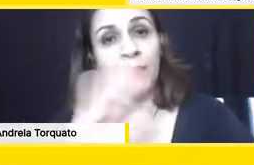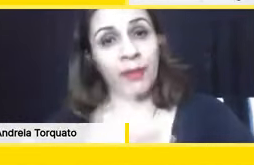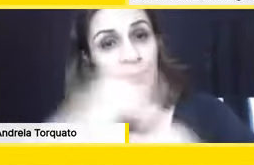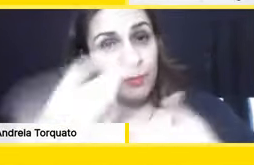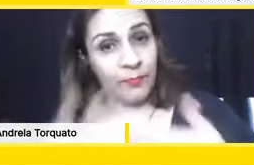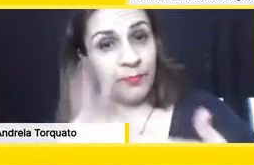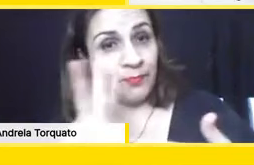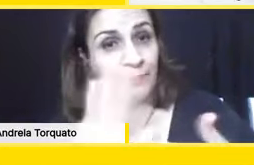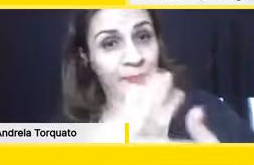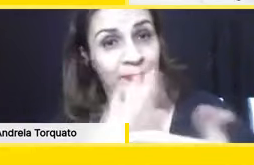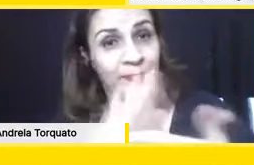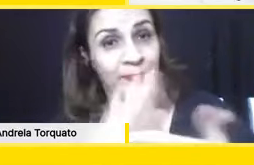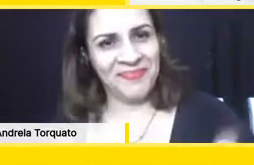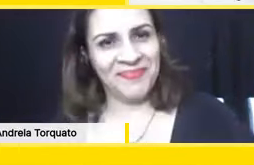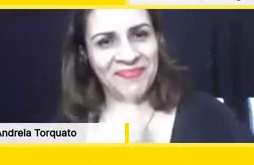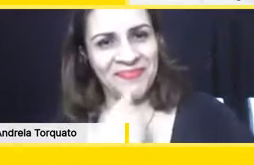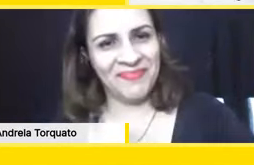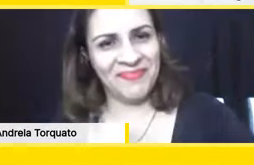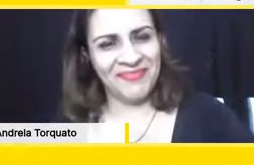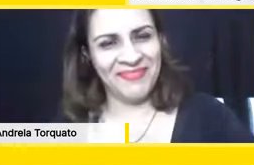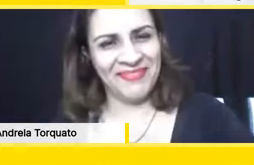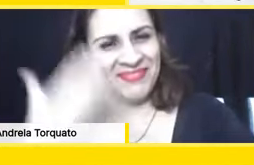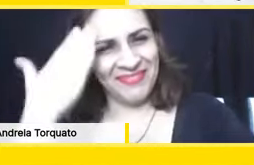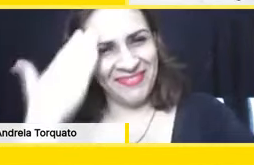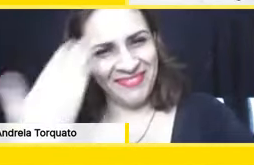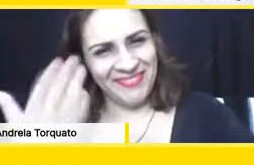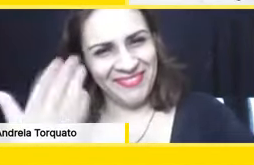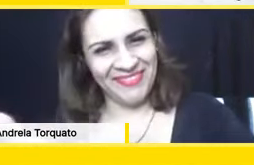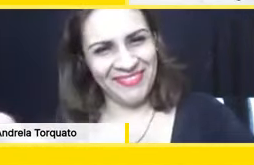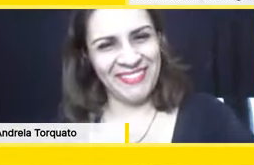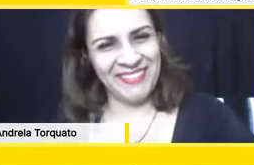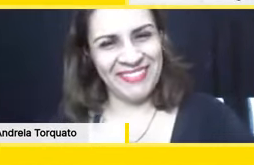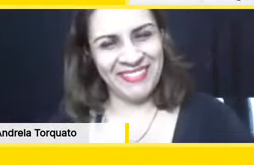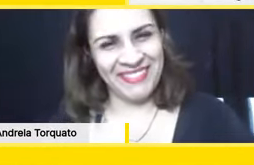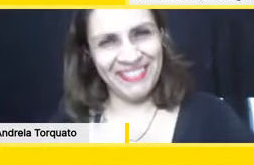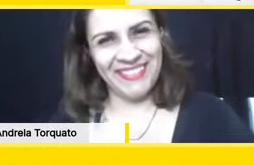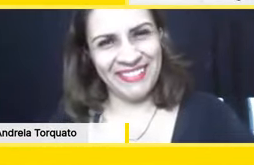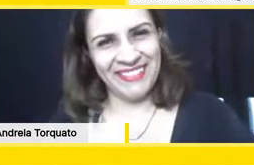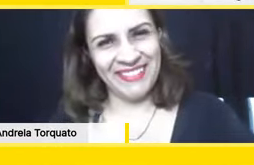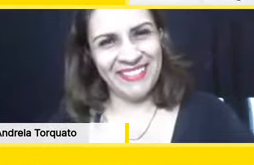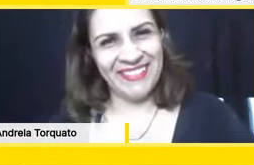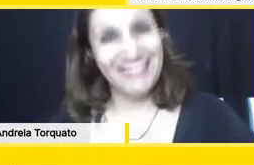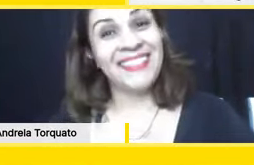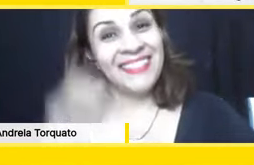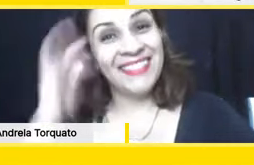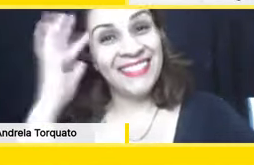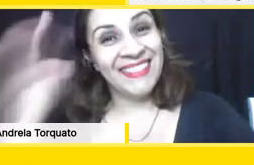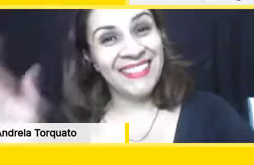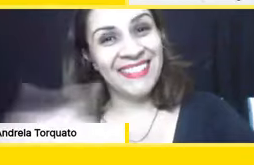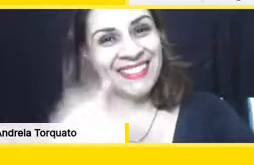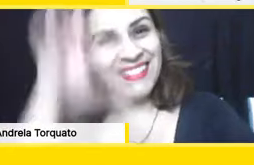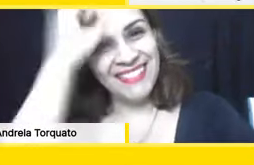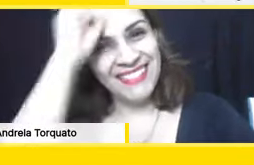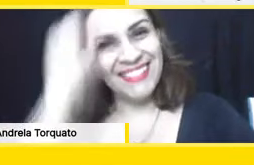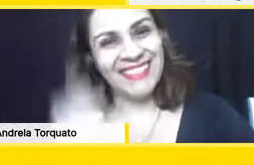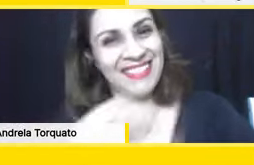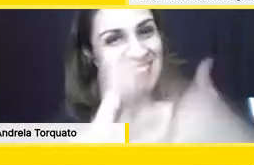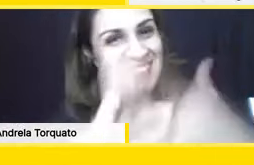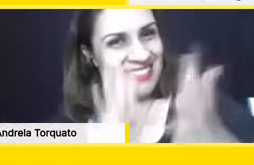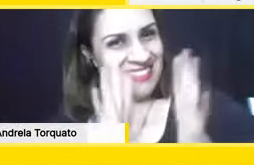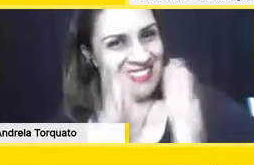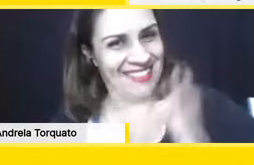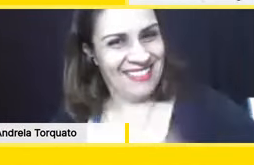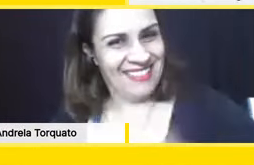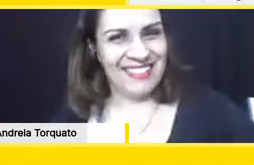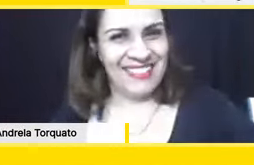tradução maravilhosa em Libras. Meu sonho, viu, professor, é aprender a falar